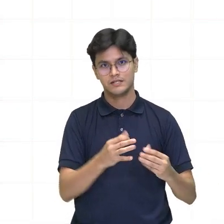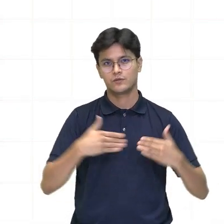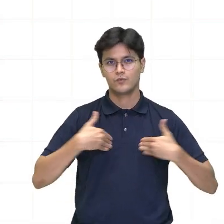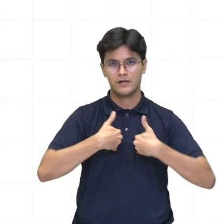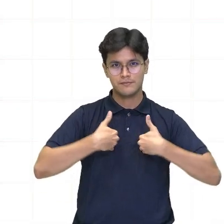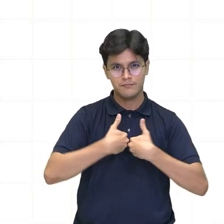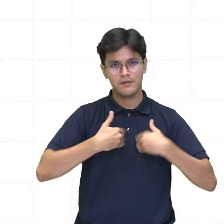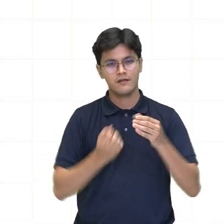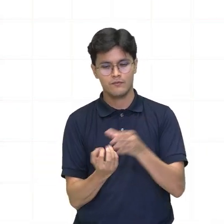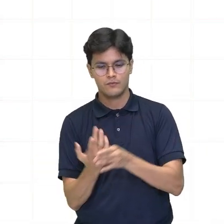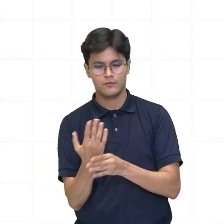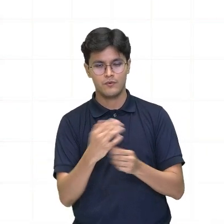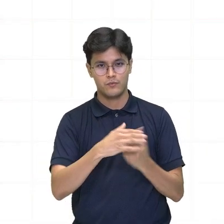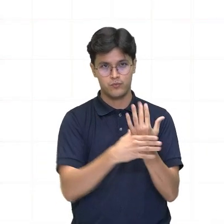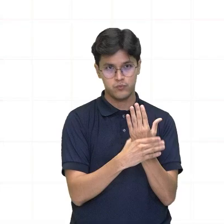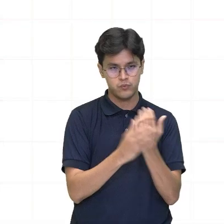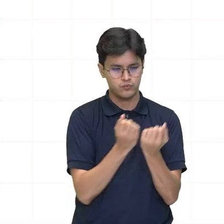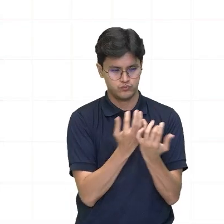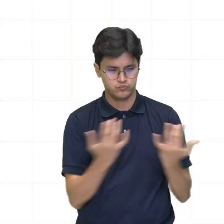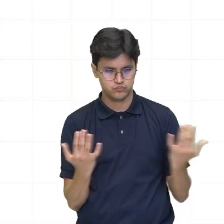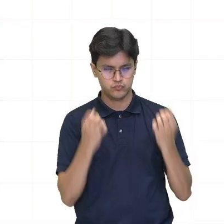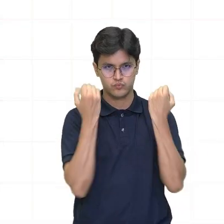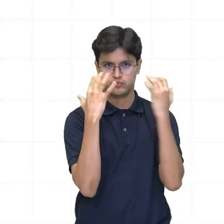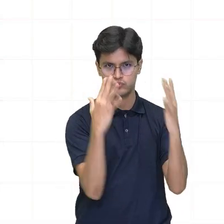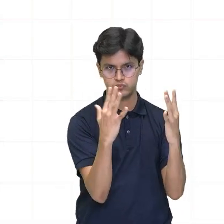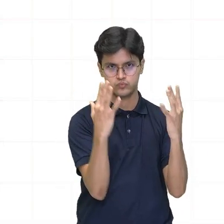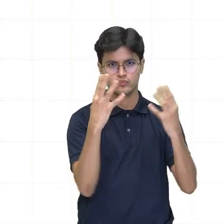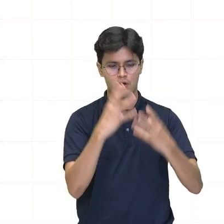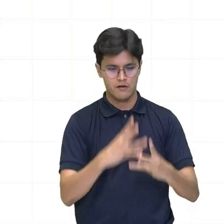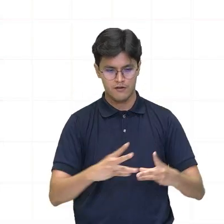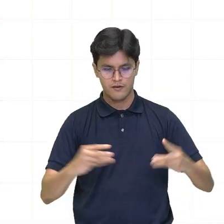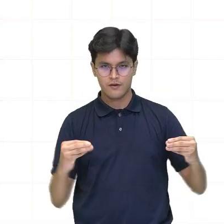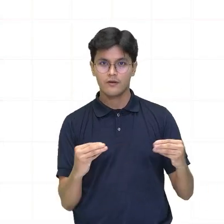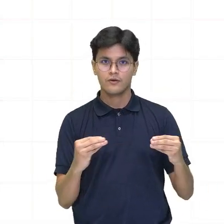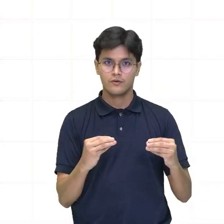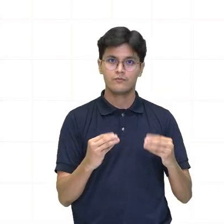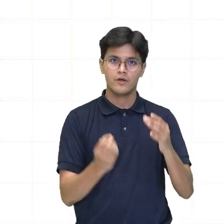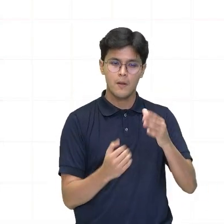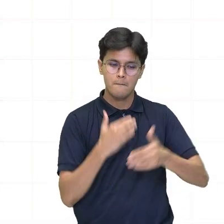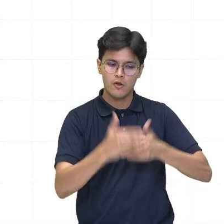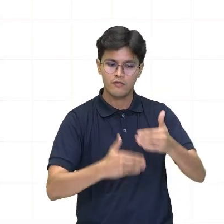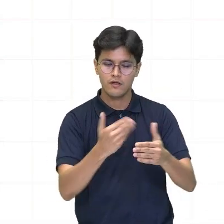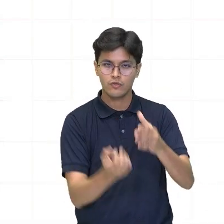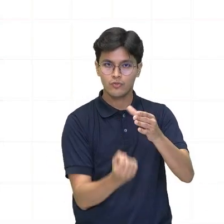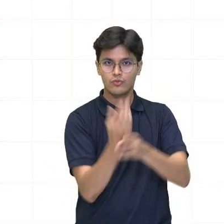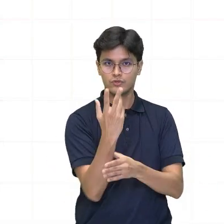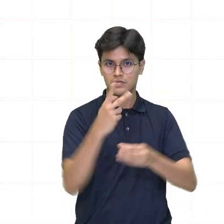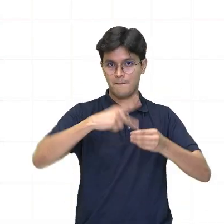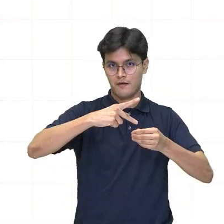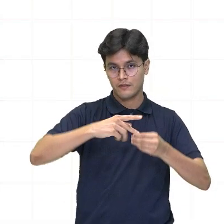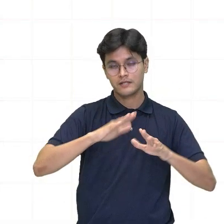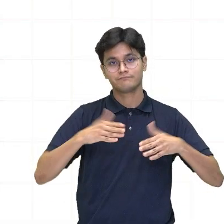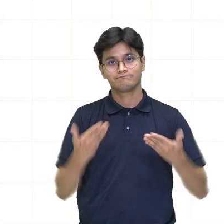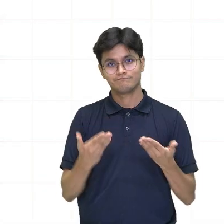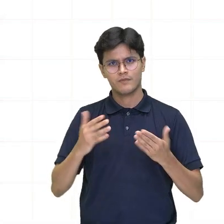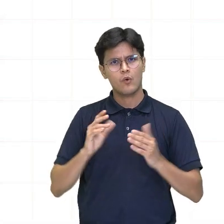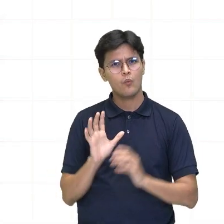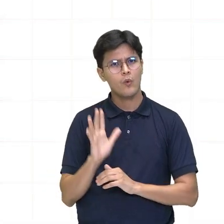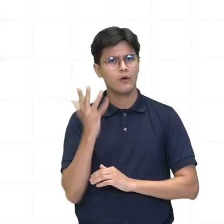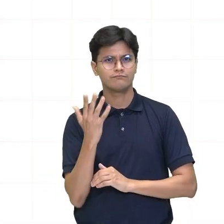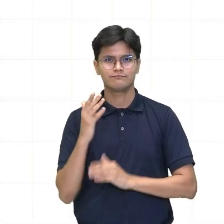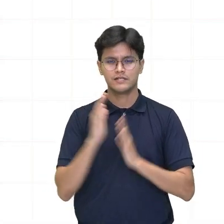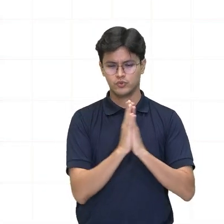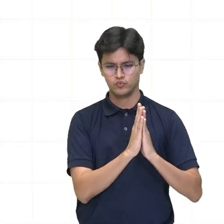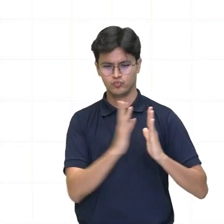animais, vegetais, ao longo do tempo. Então, a gente vai observar isso há milhões de anos, né, esse processo de